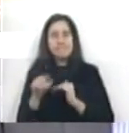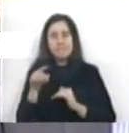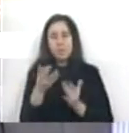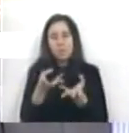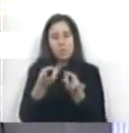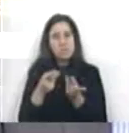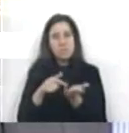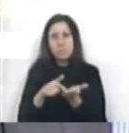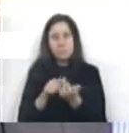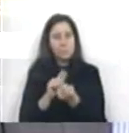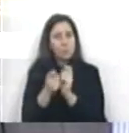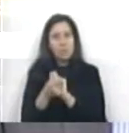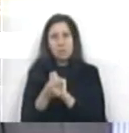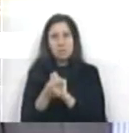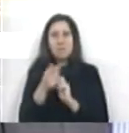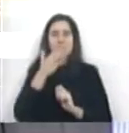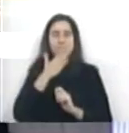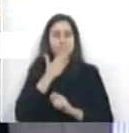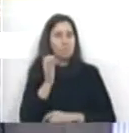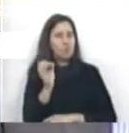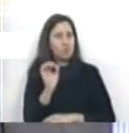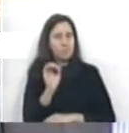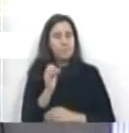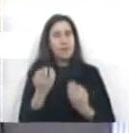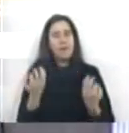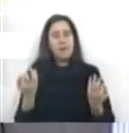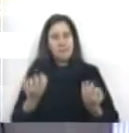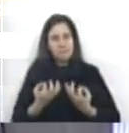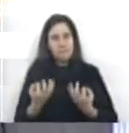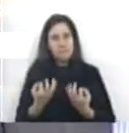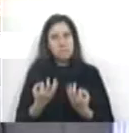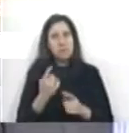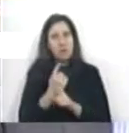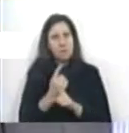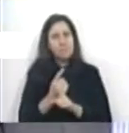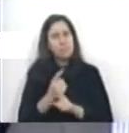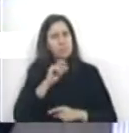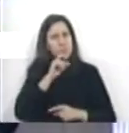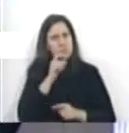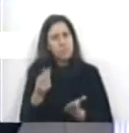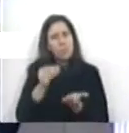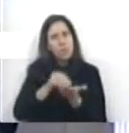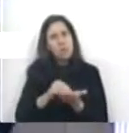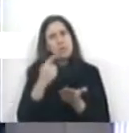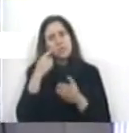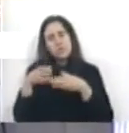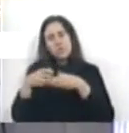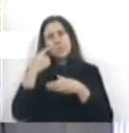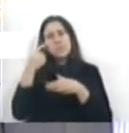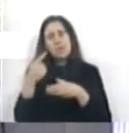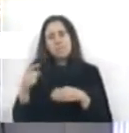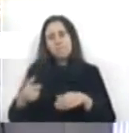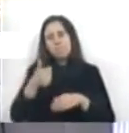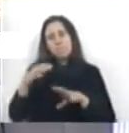neste orçamento mudança que baste. Mesmo com a introdução que achamos possível na especialidade de melhorias